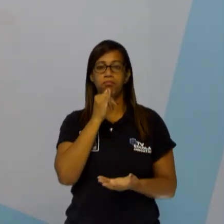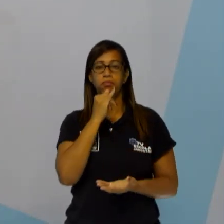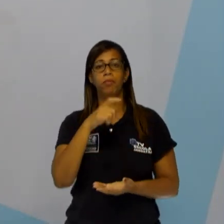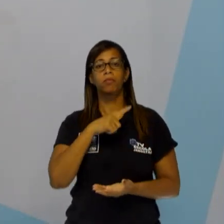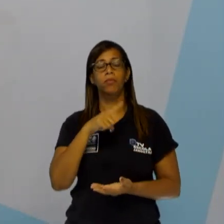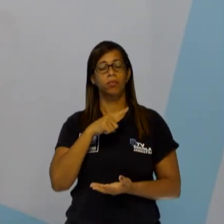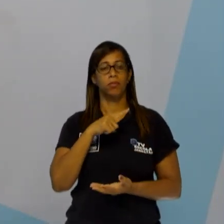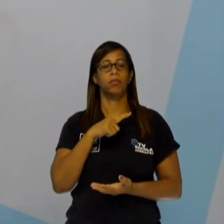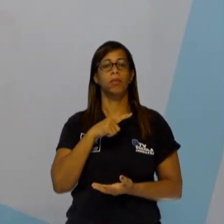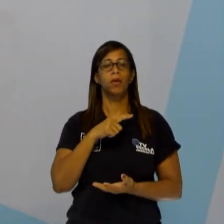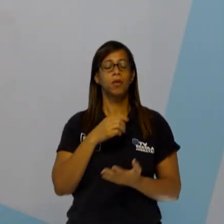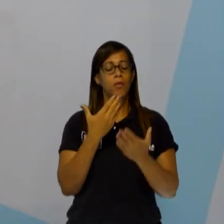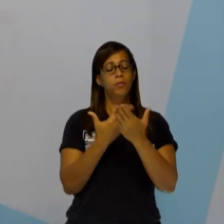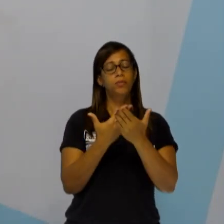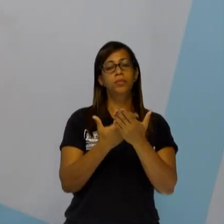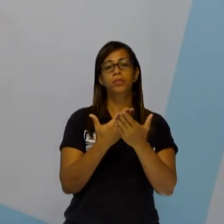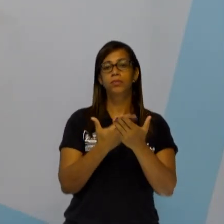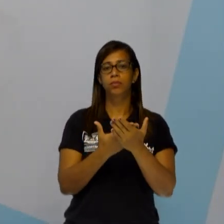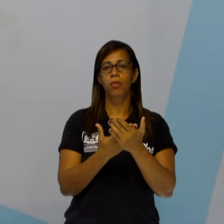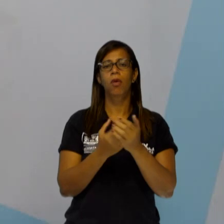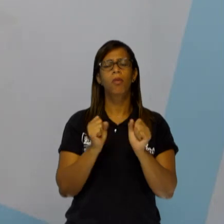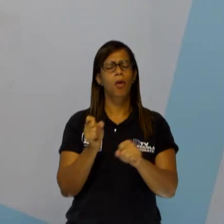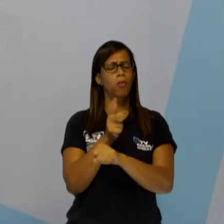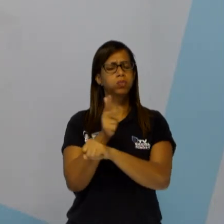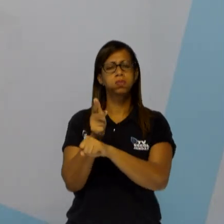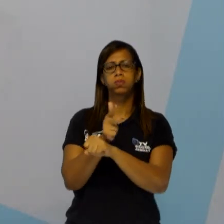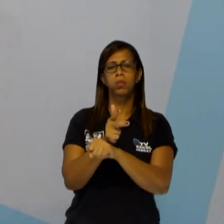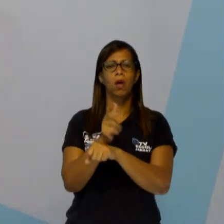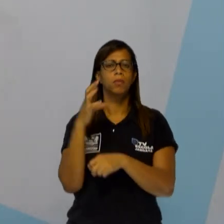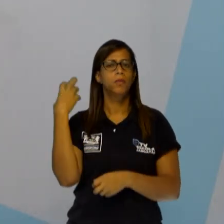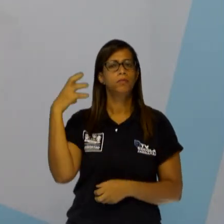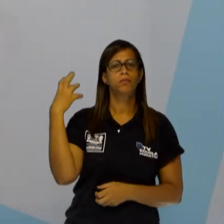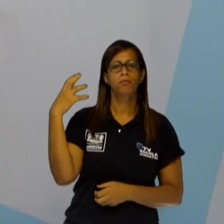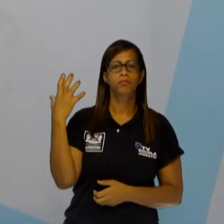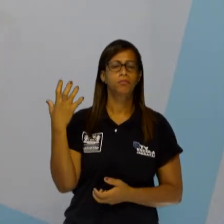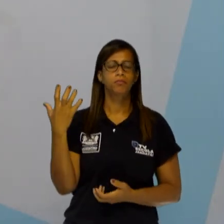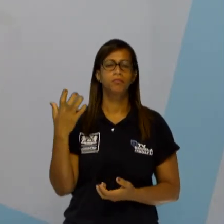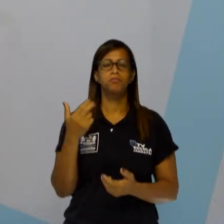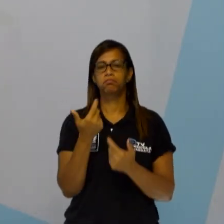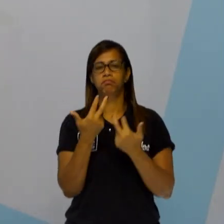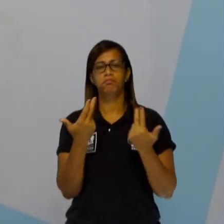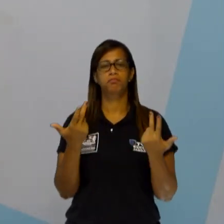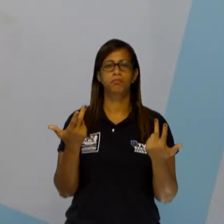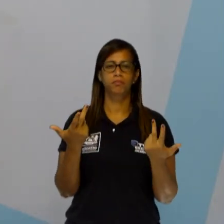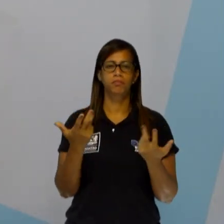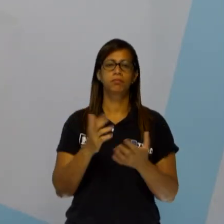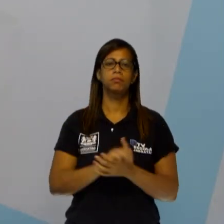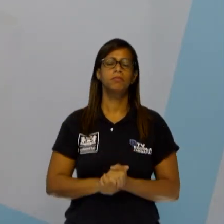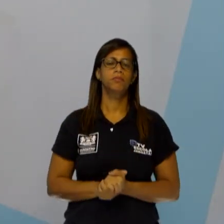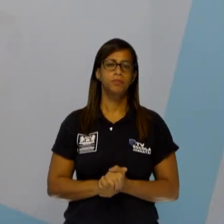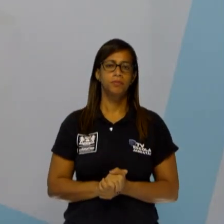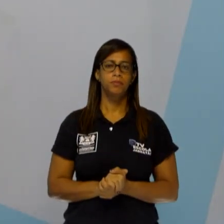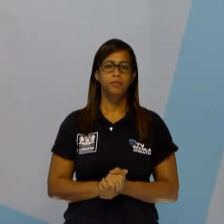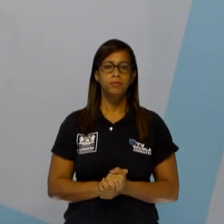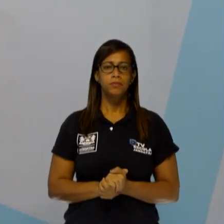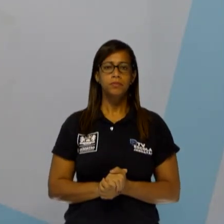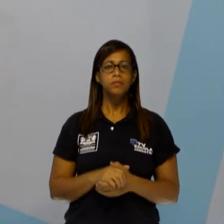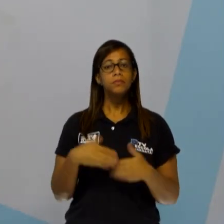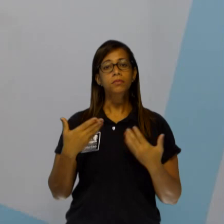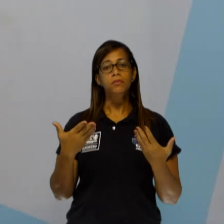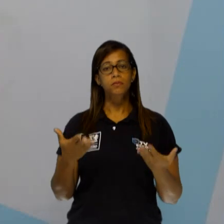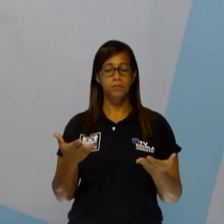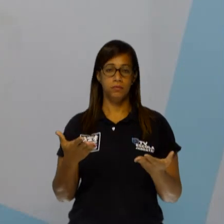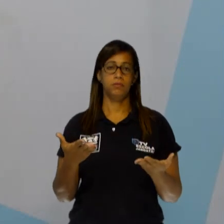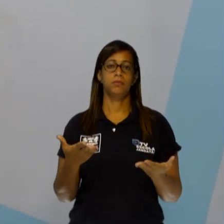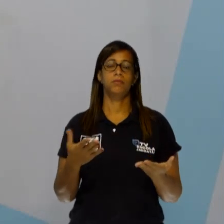tenho um objeto de estudo, pode ser um filme, uma obra literária, até uma música, né? Um álbum, e aí a gente tira as